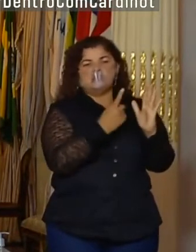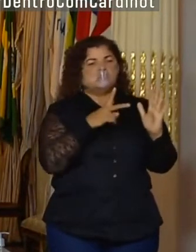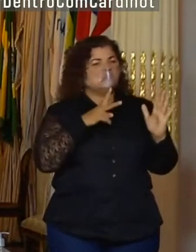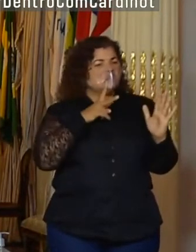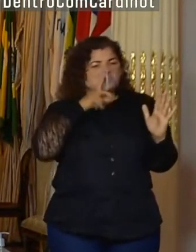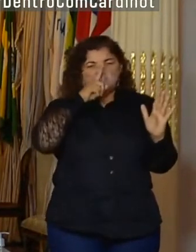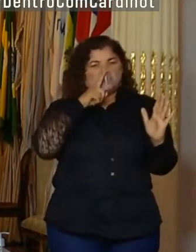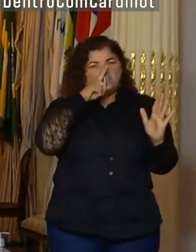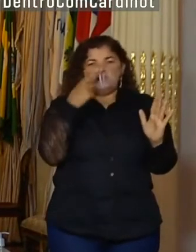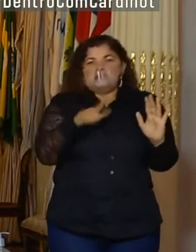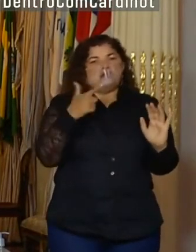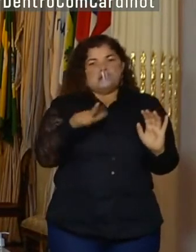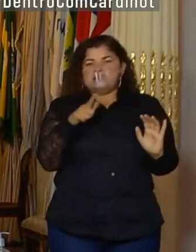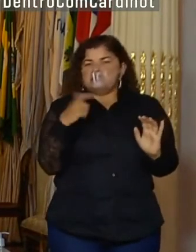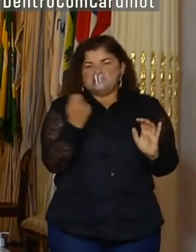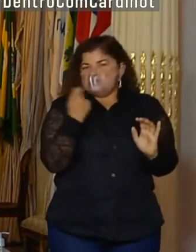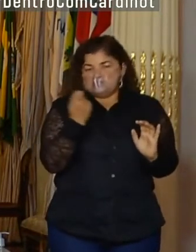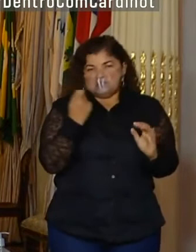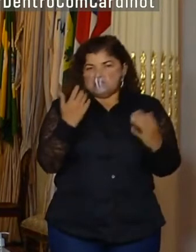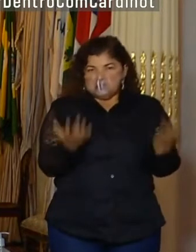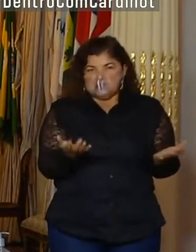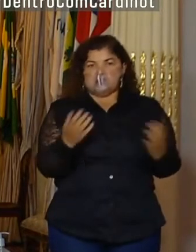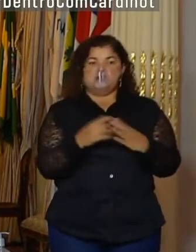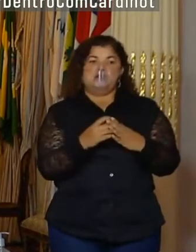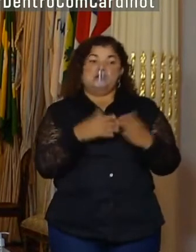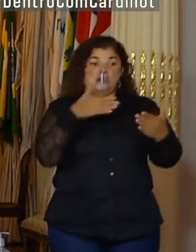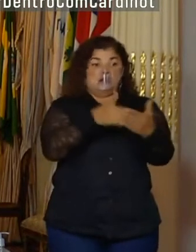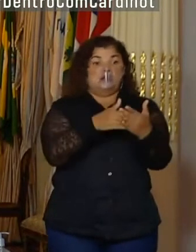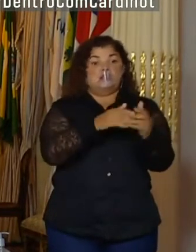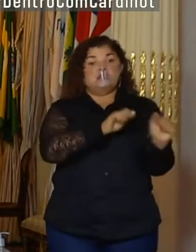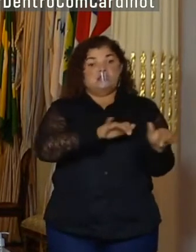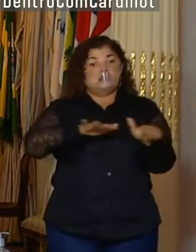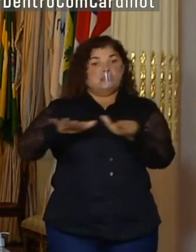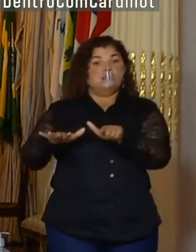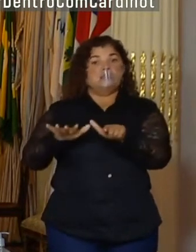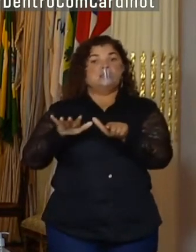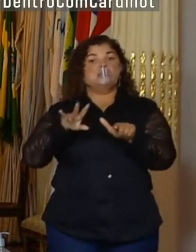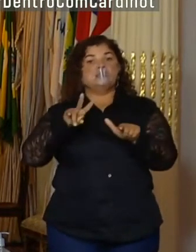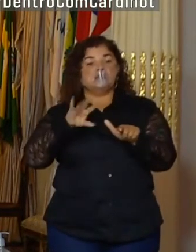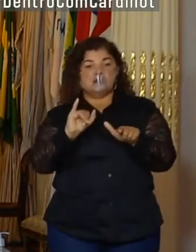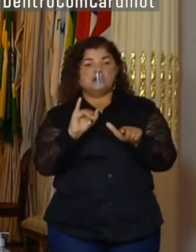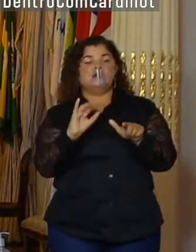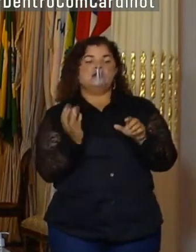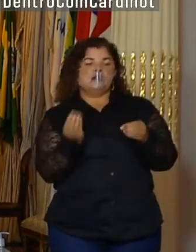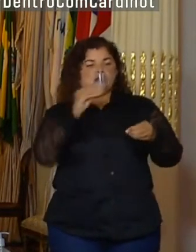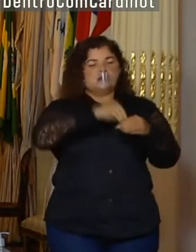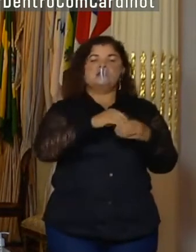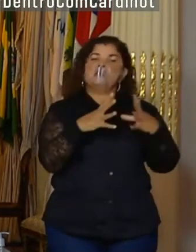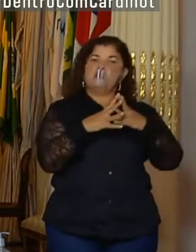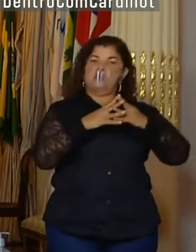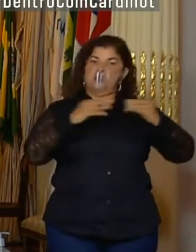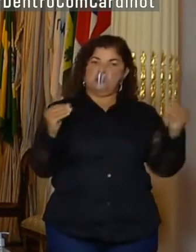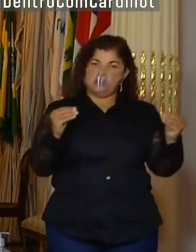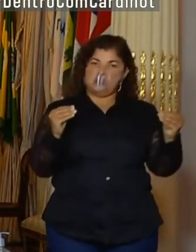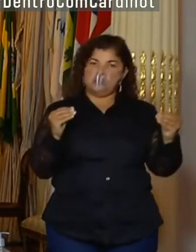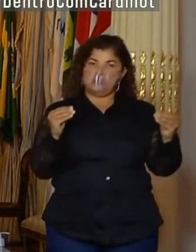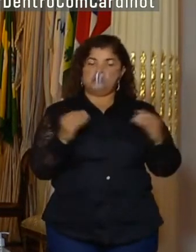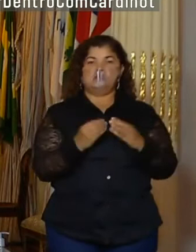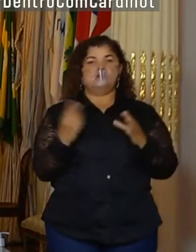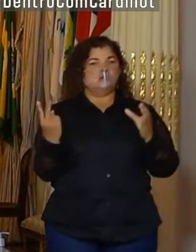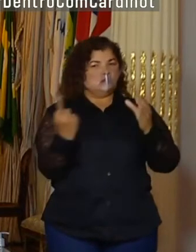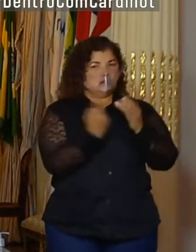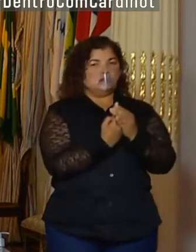gravidade e provavelmente até o final da semana deverão ser enquadrados como casos curados. Mas no